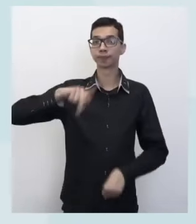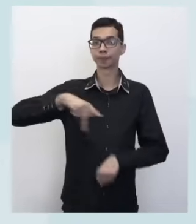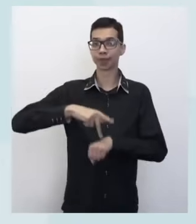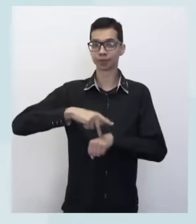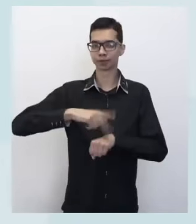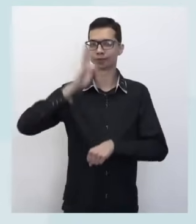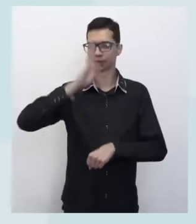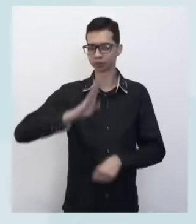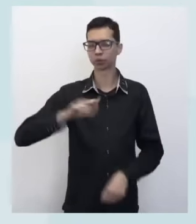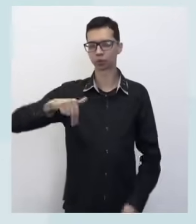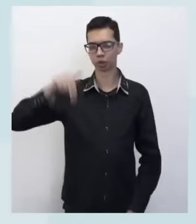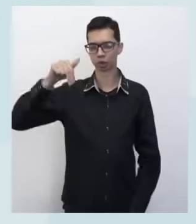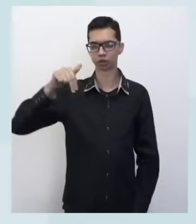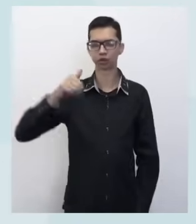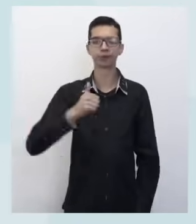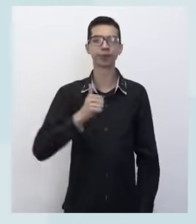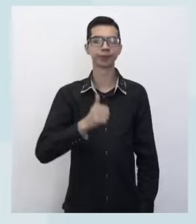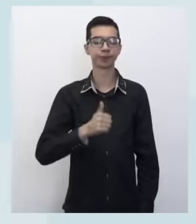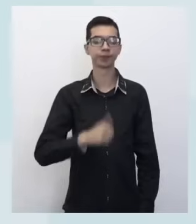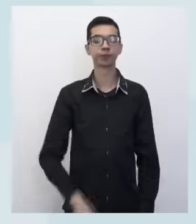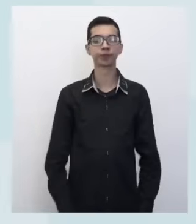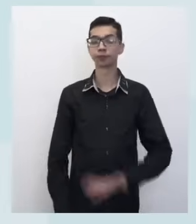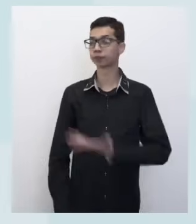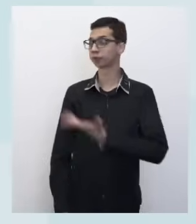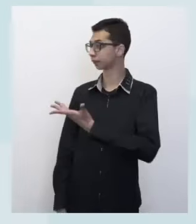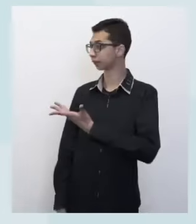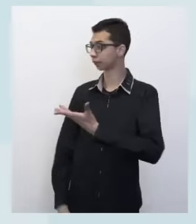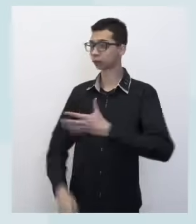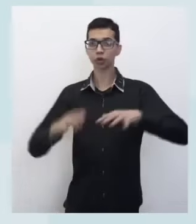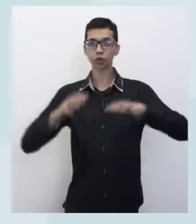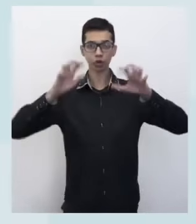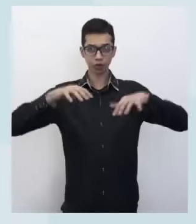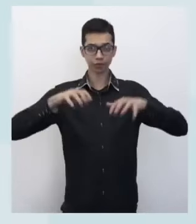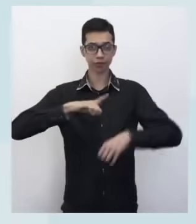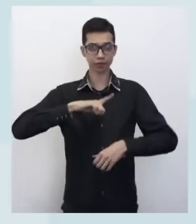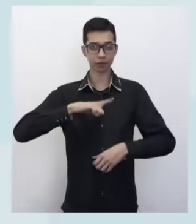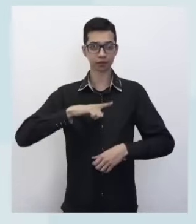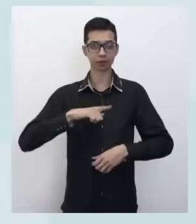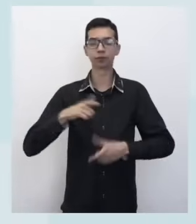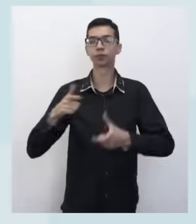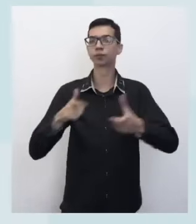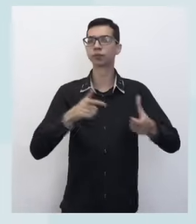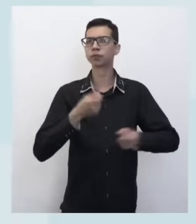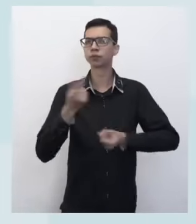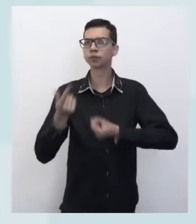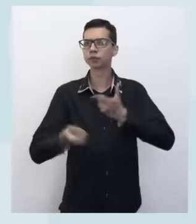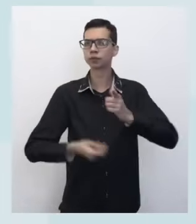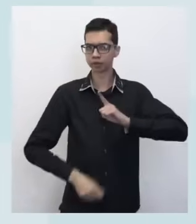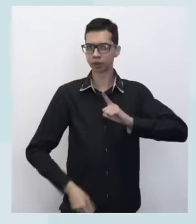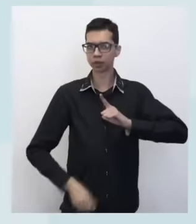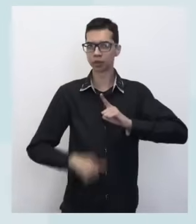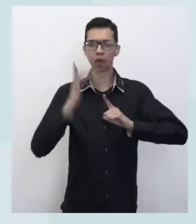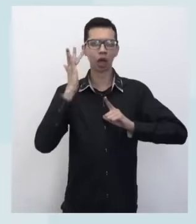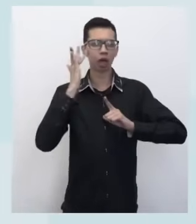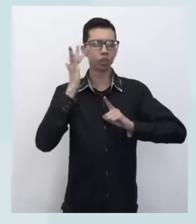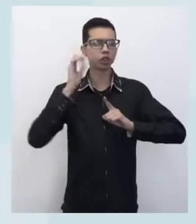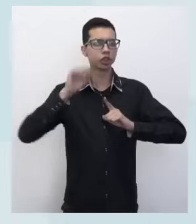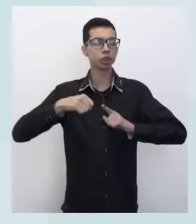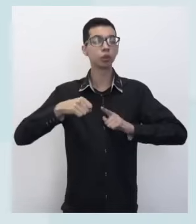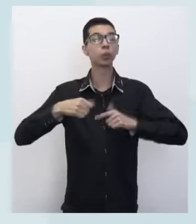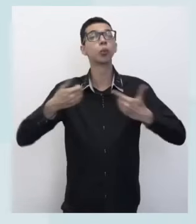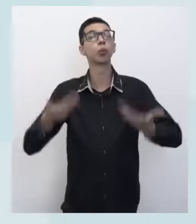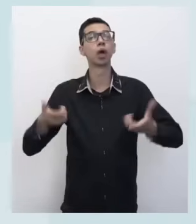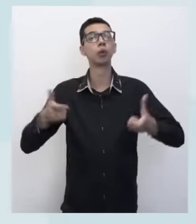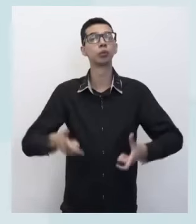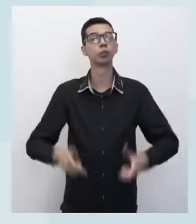do Brasil. Existe a possibilidade de chuva em alguma parte do território? Em caso afirmativo, qual? E